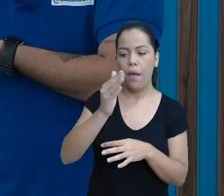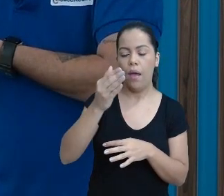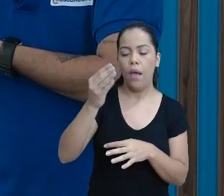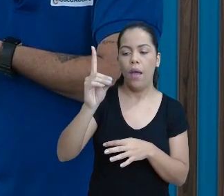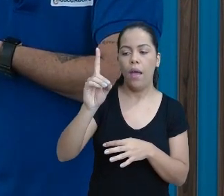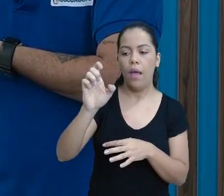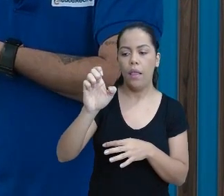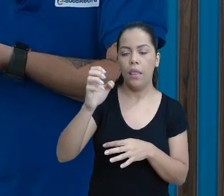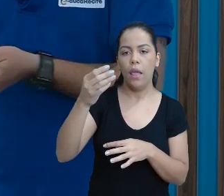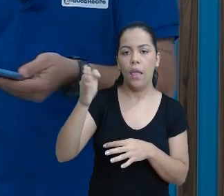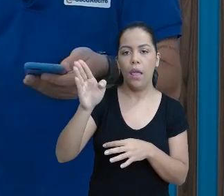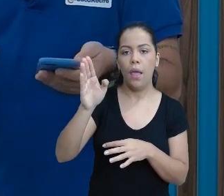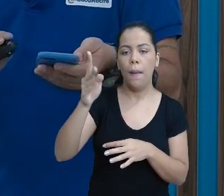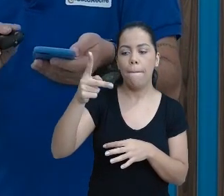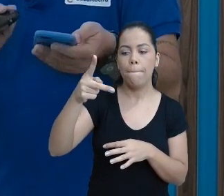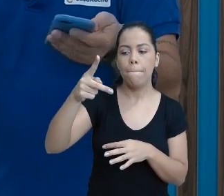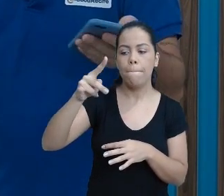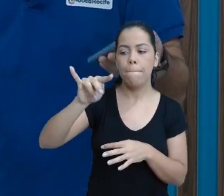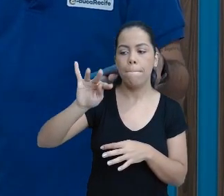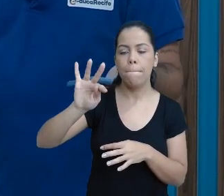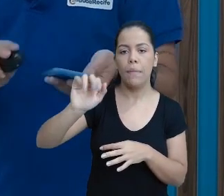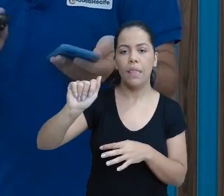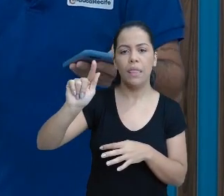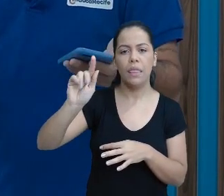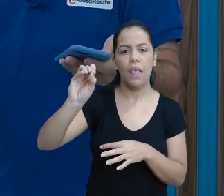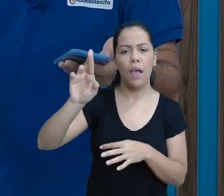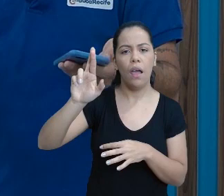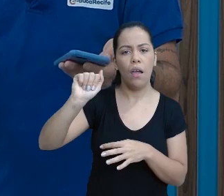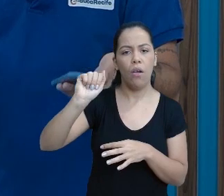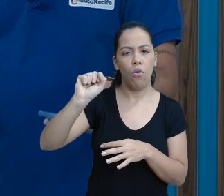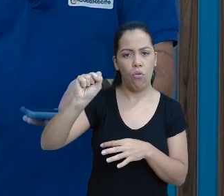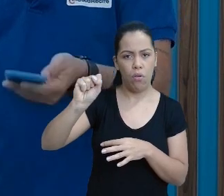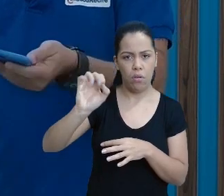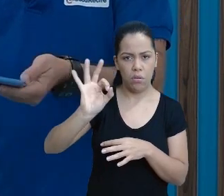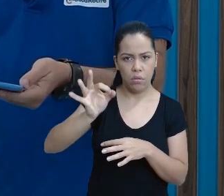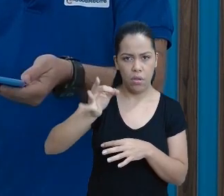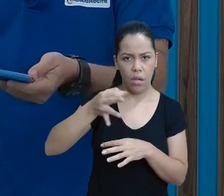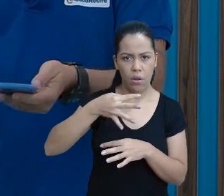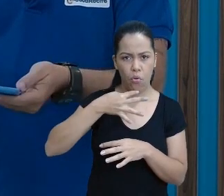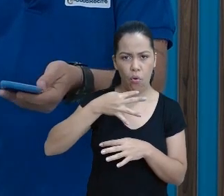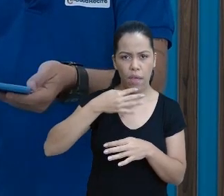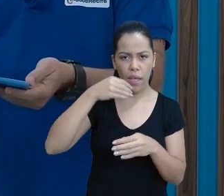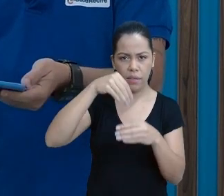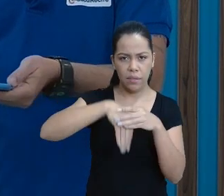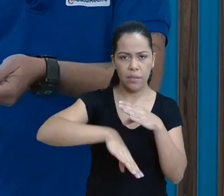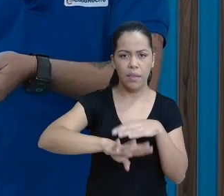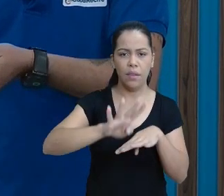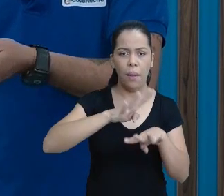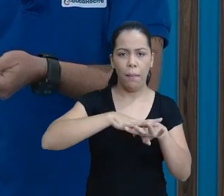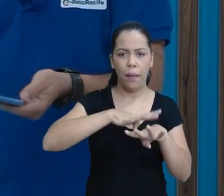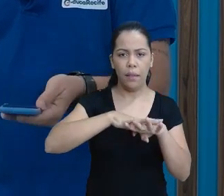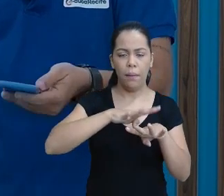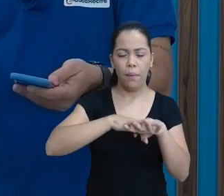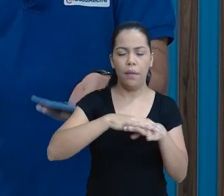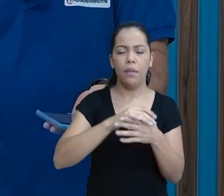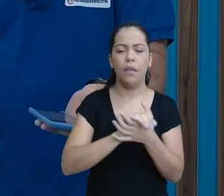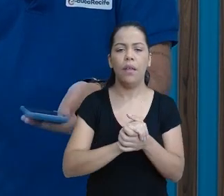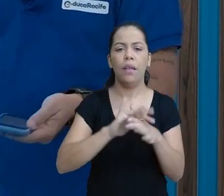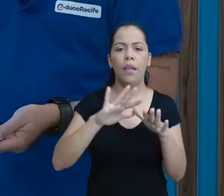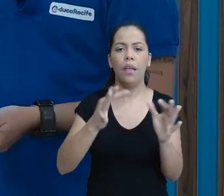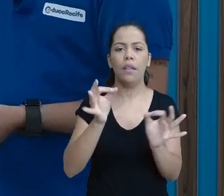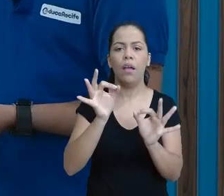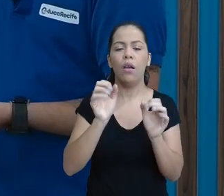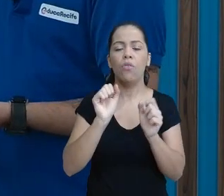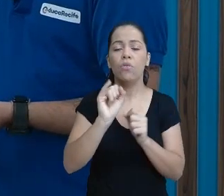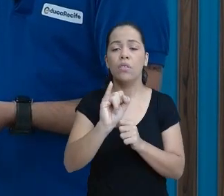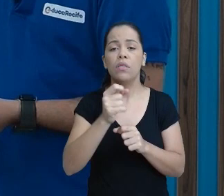está partindo aqui da prática, que multiplicar o lado maior por ele mesmo e ele ser igual ao produto dos outros dois lados, cada um no